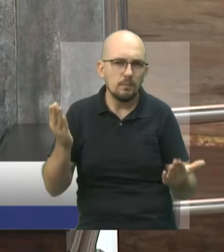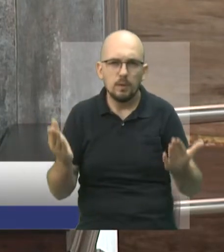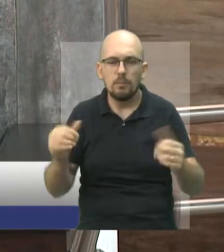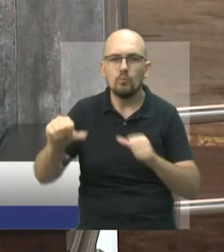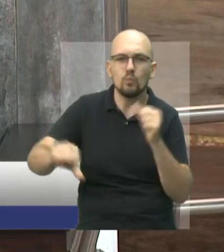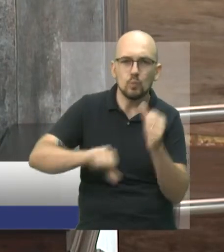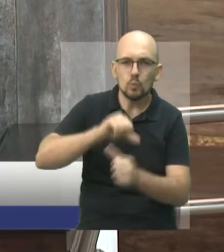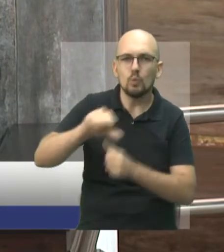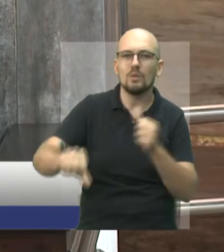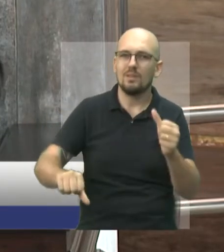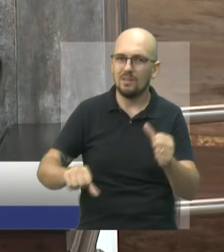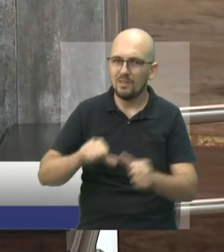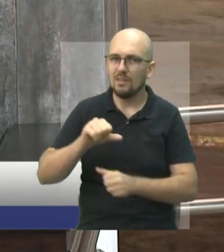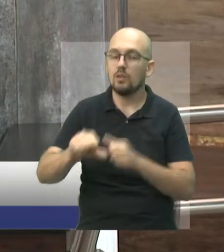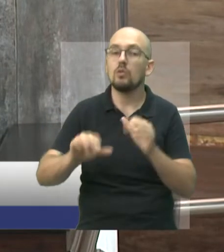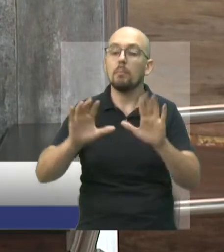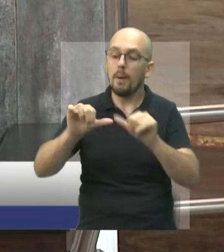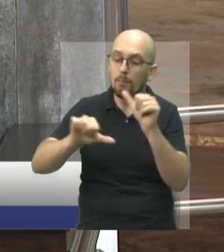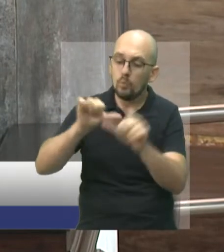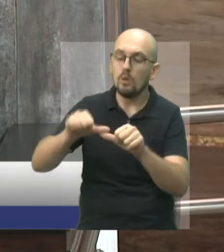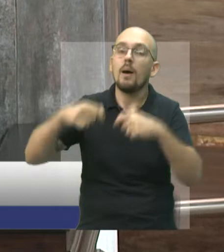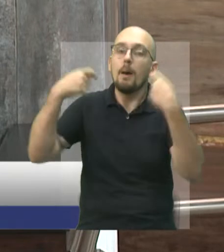mudar, tem que se mudar.